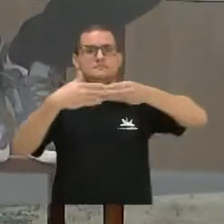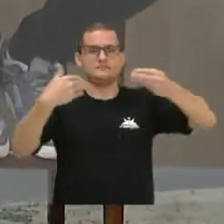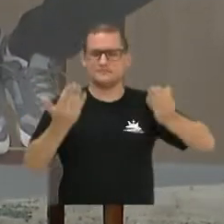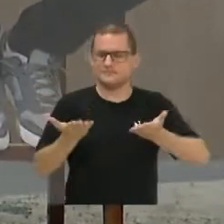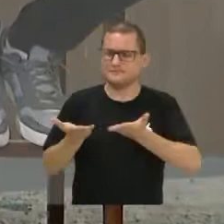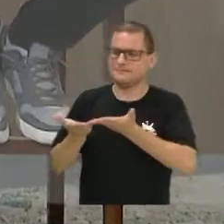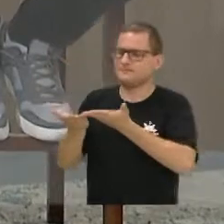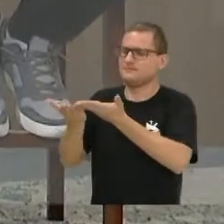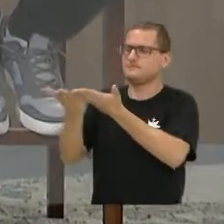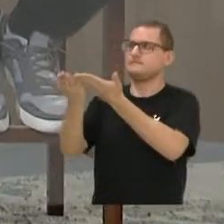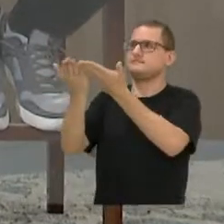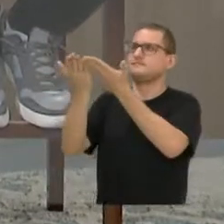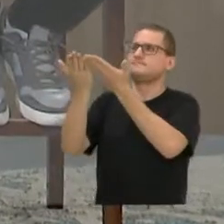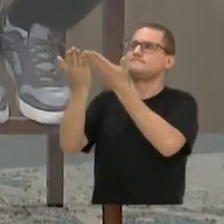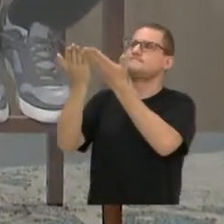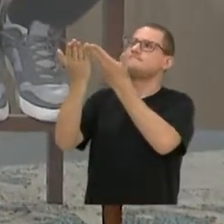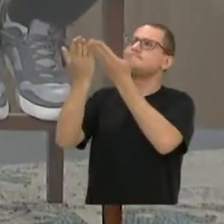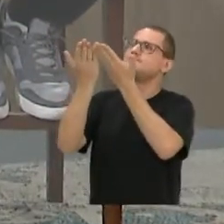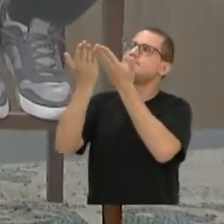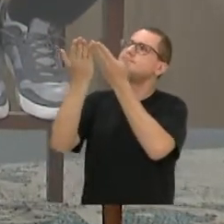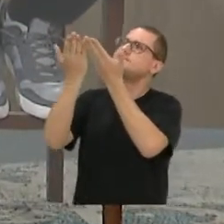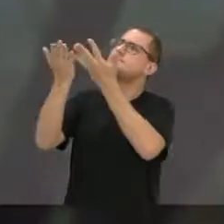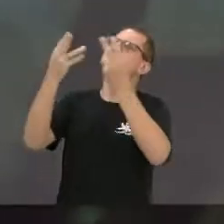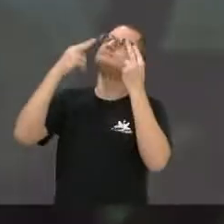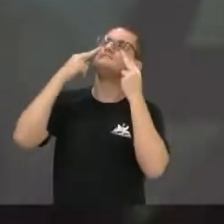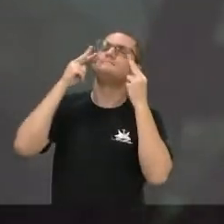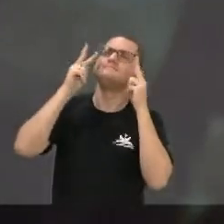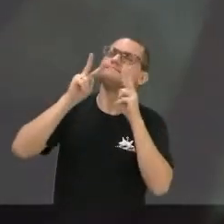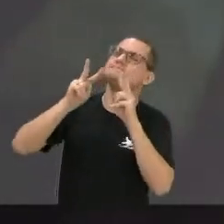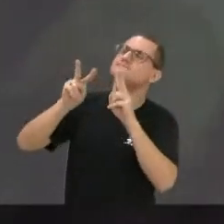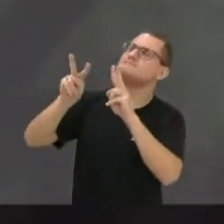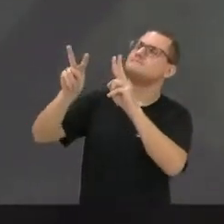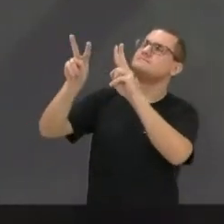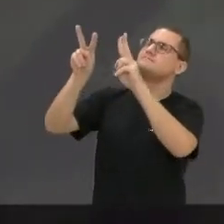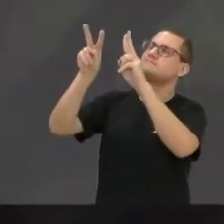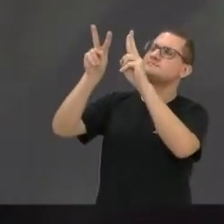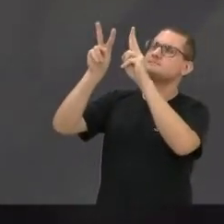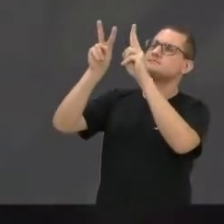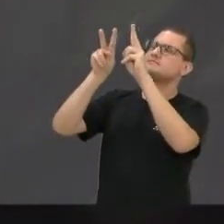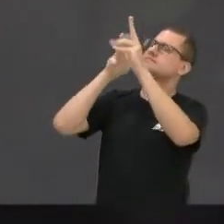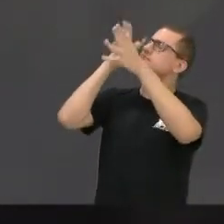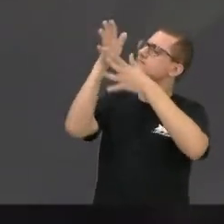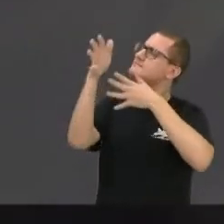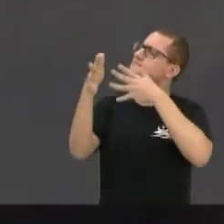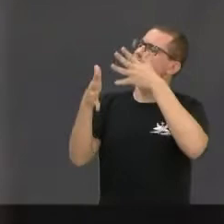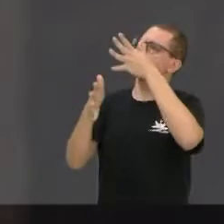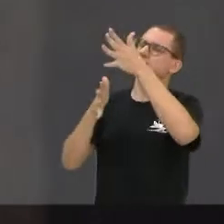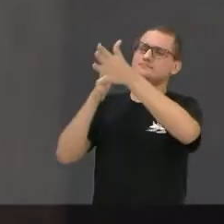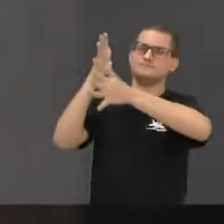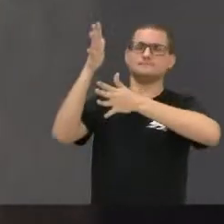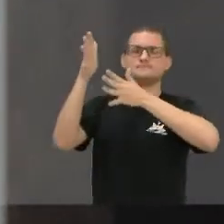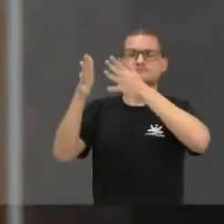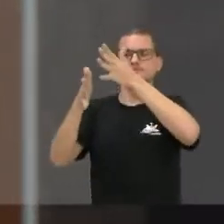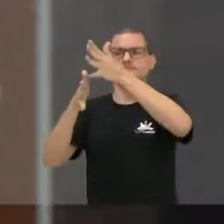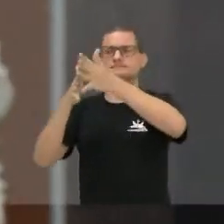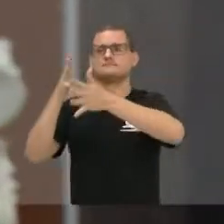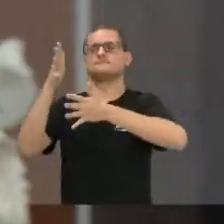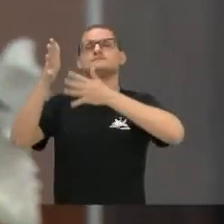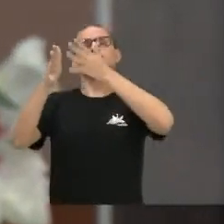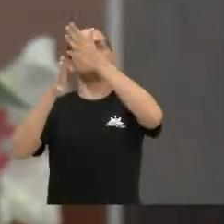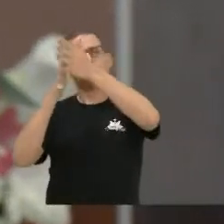elevo as minhas mãos meu olhar minhas